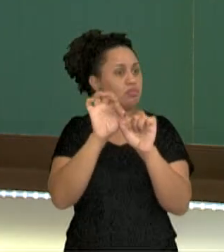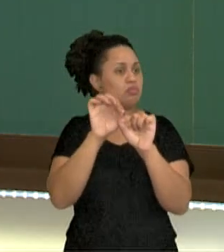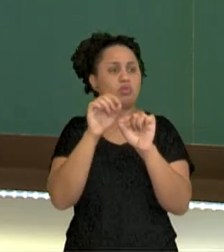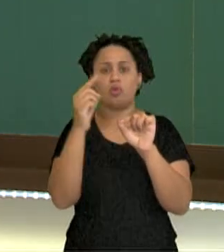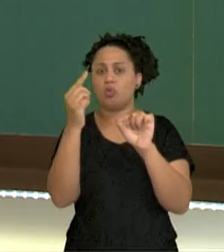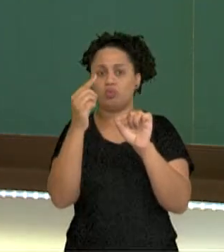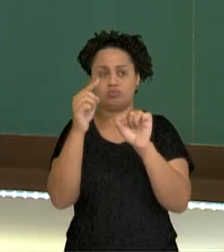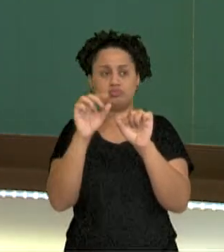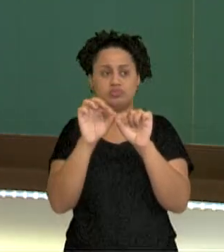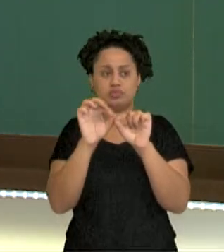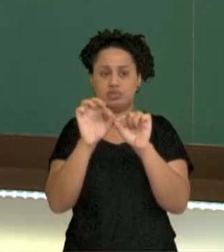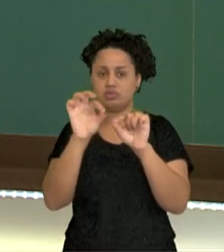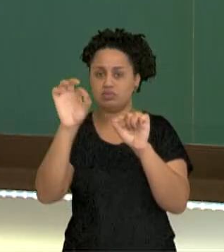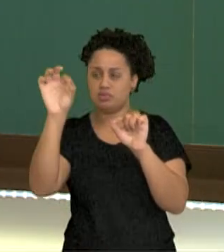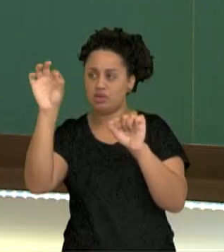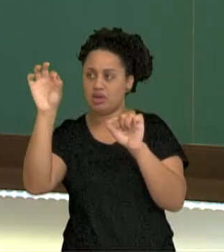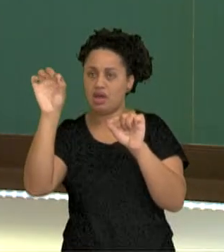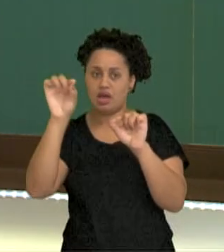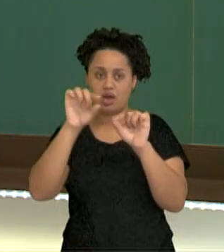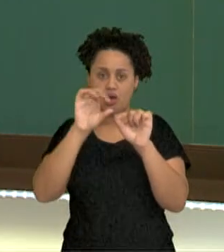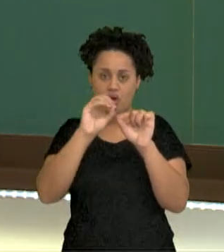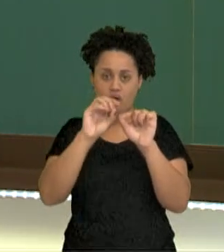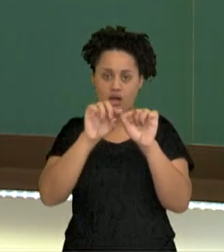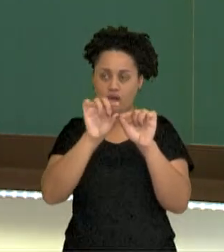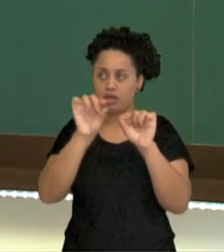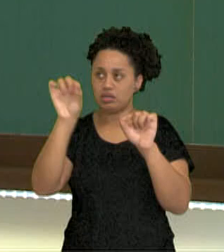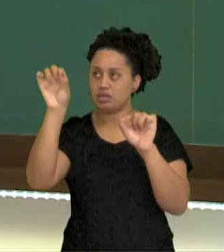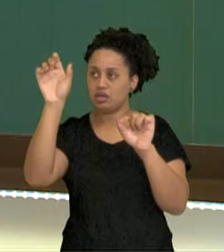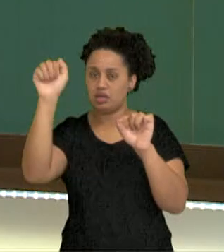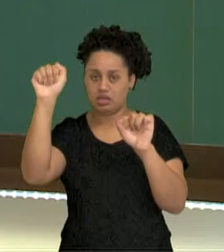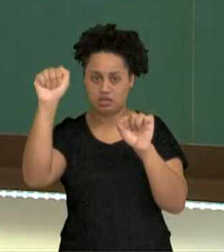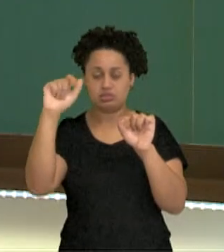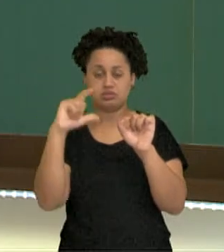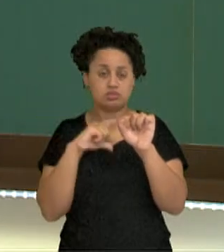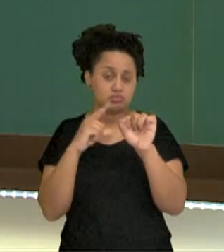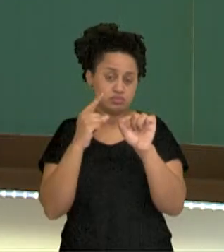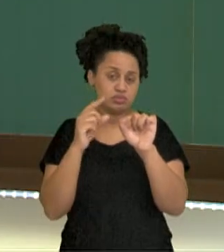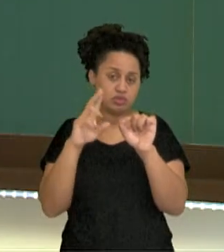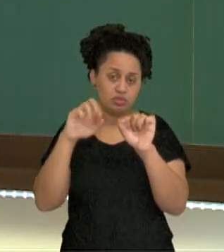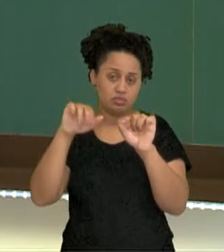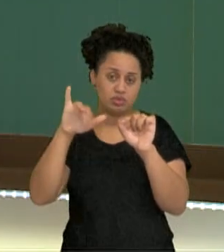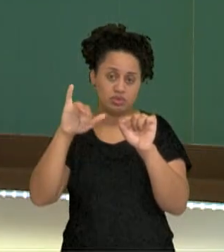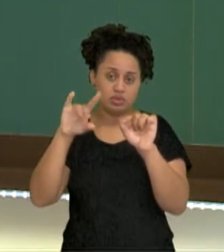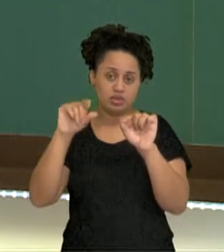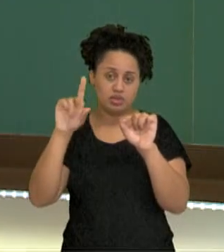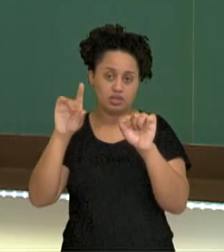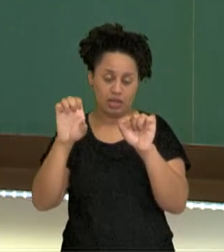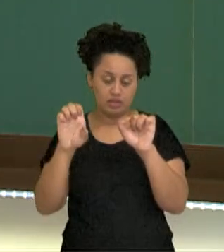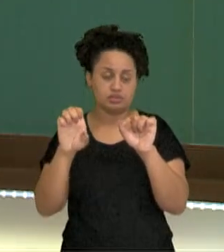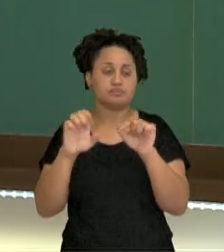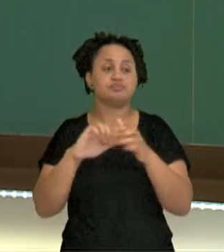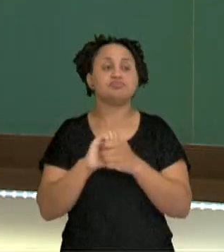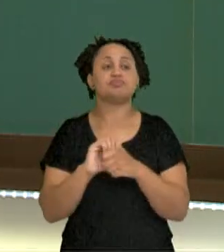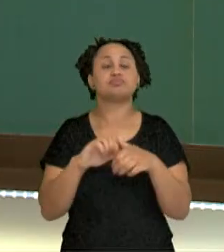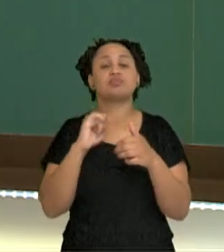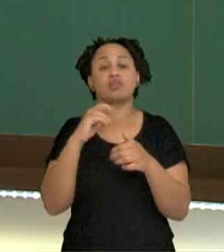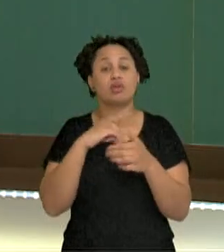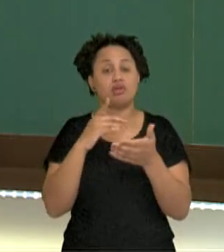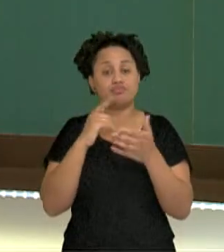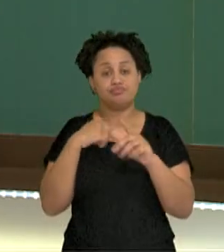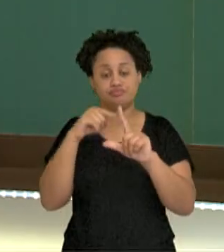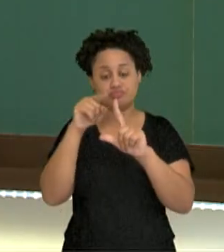o ponto A, eu tenho uma unidade que está ali representada. E aí, se eu quiser, no triângulo